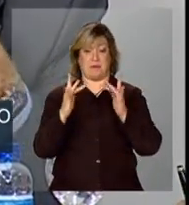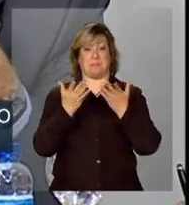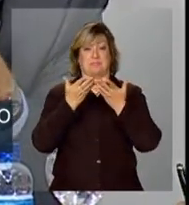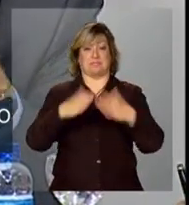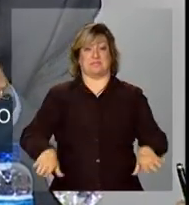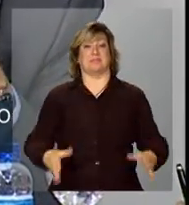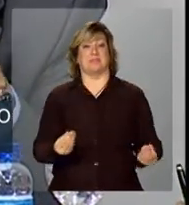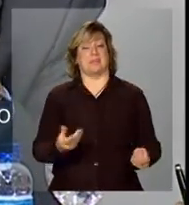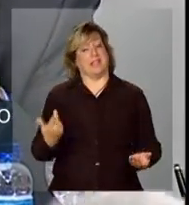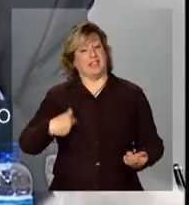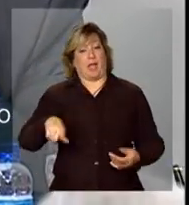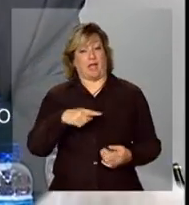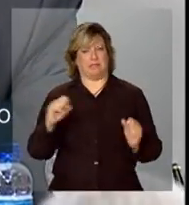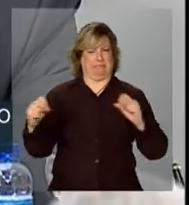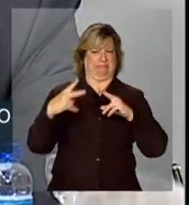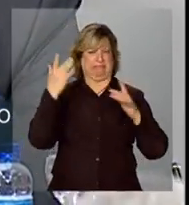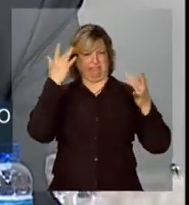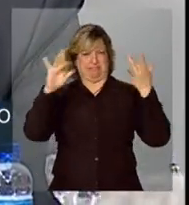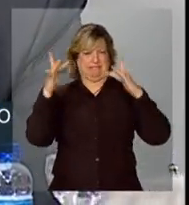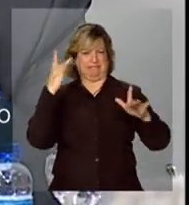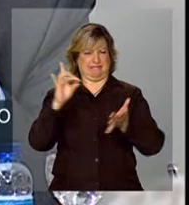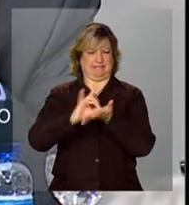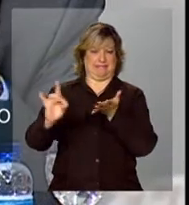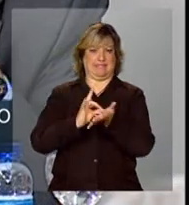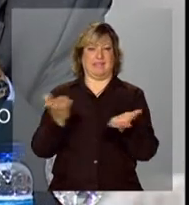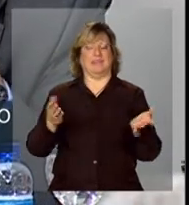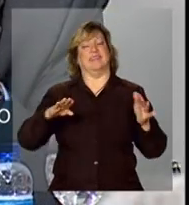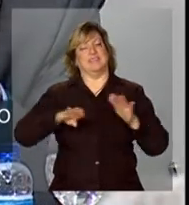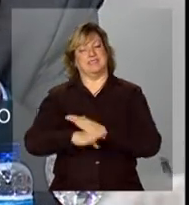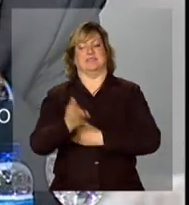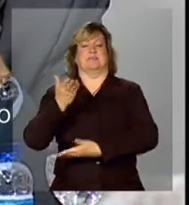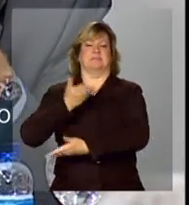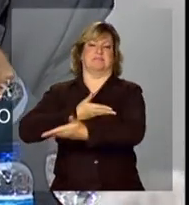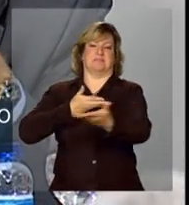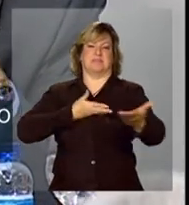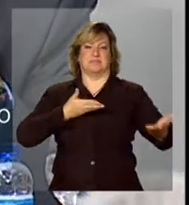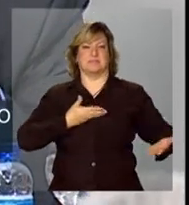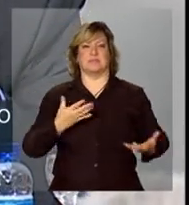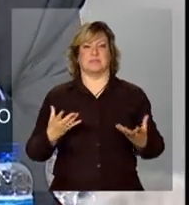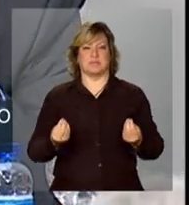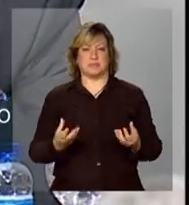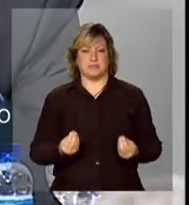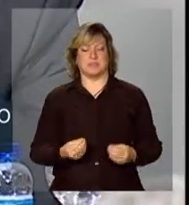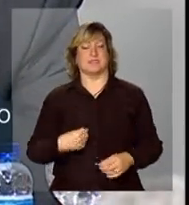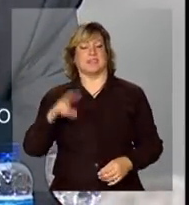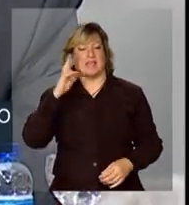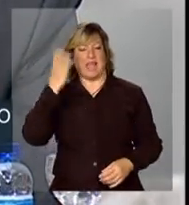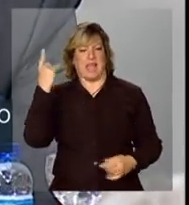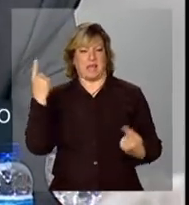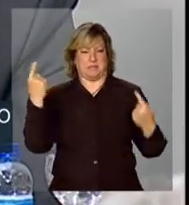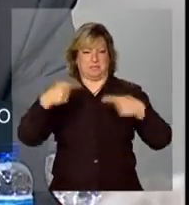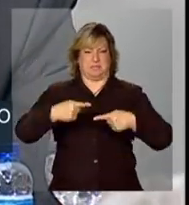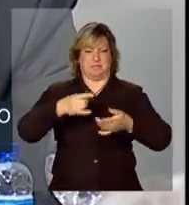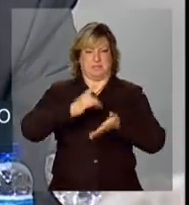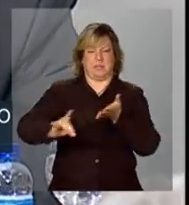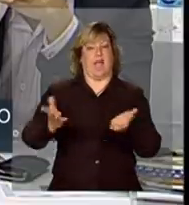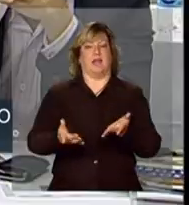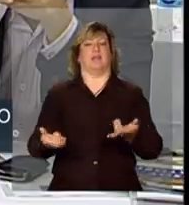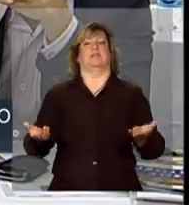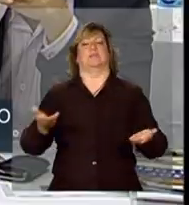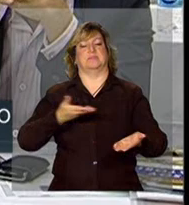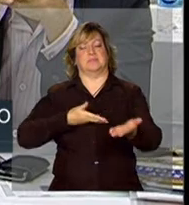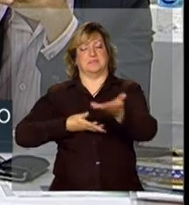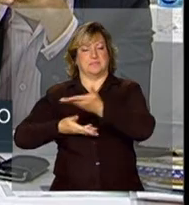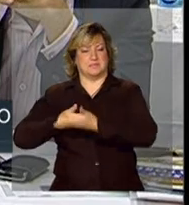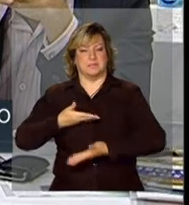Então, não é? Estou vendo velhas amigas de grandes embates aqui presentes também, no início